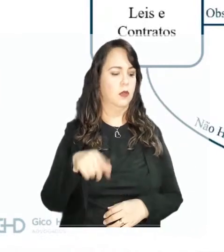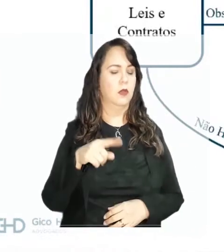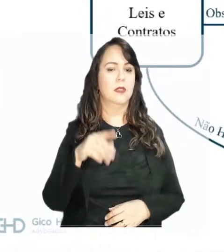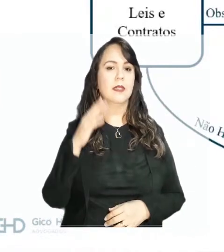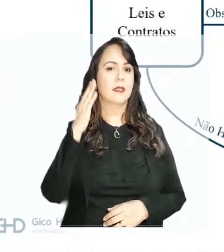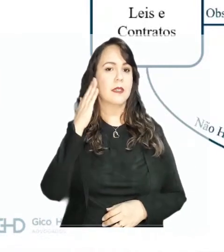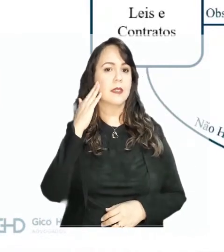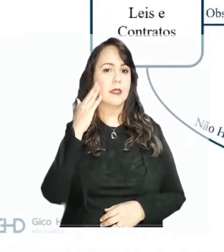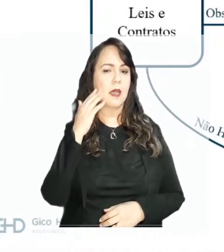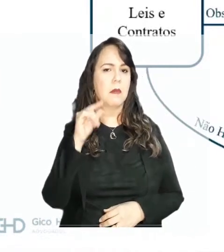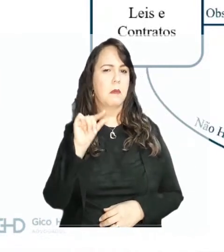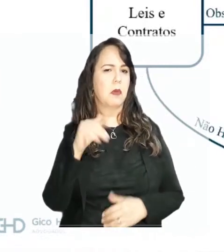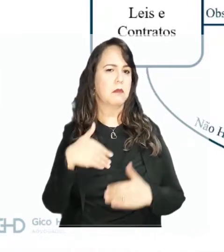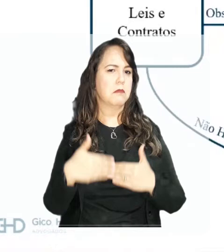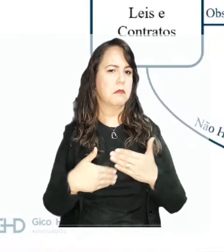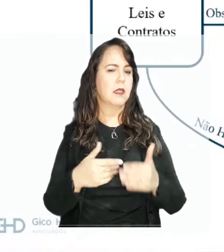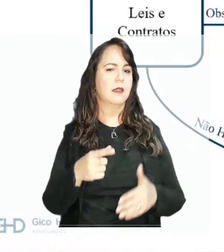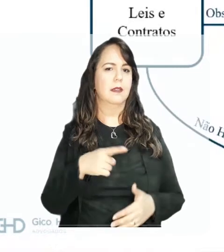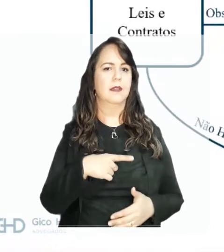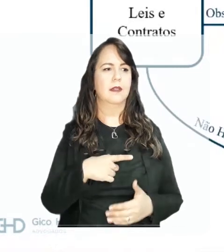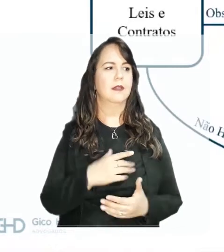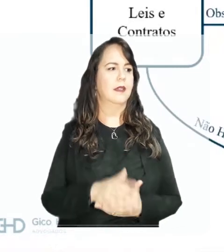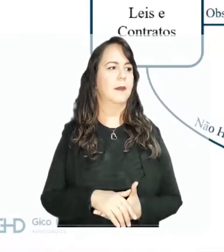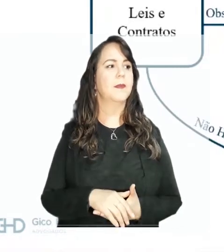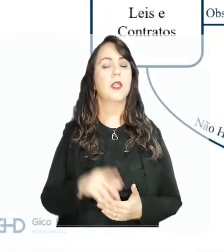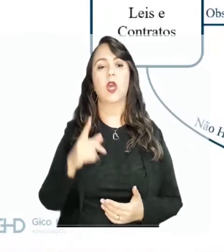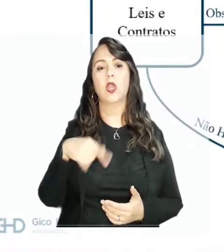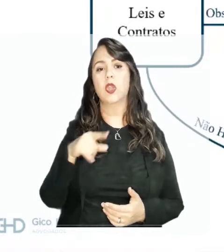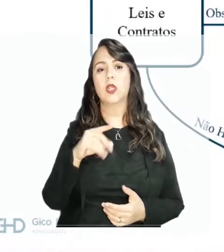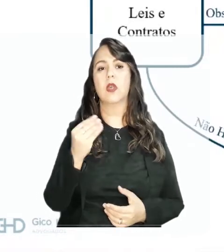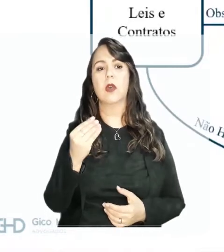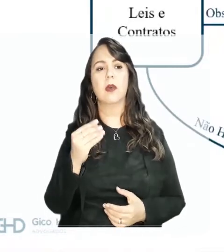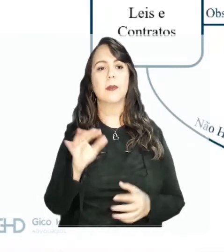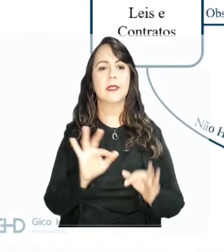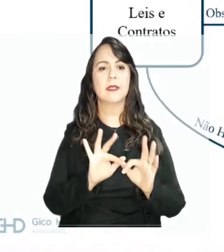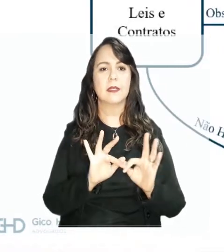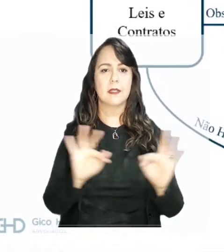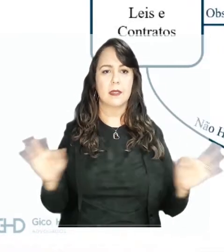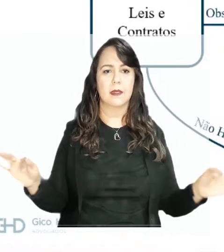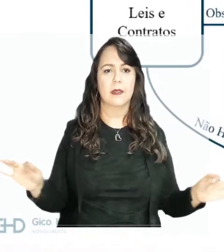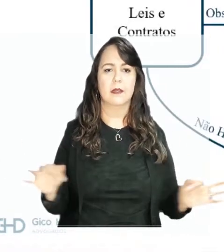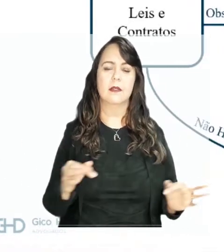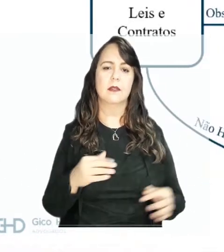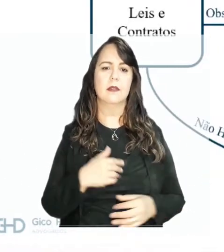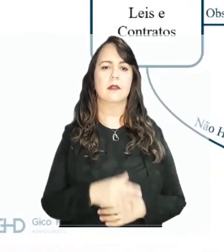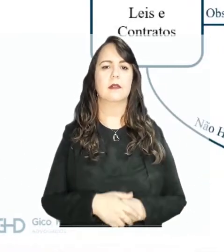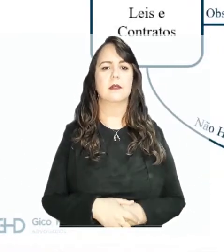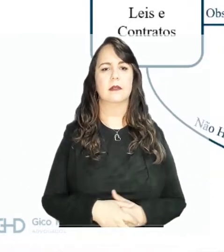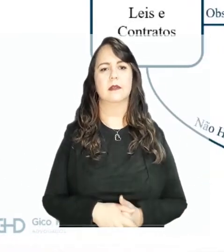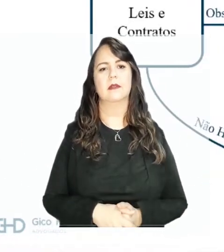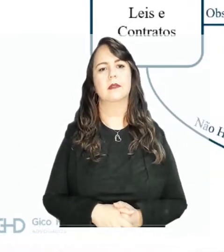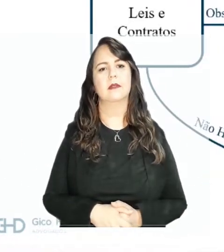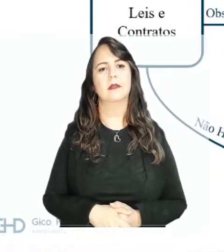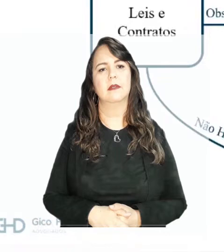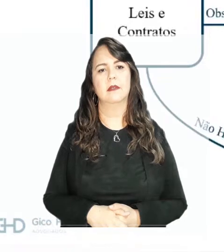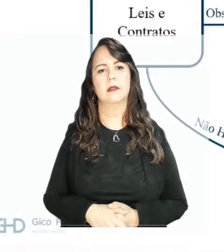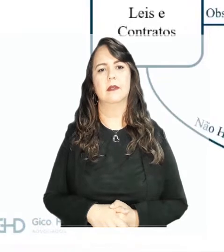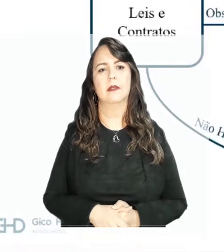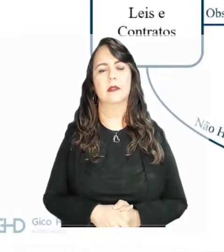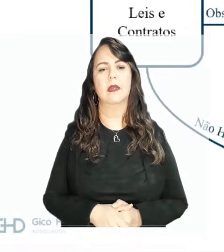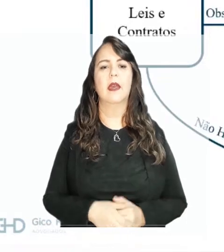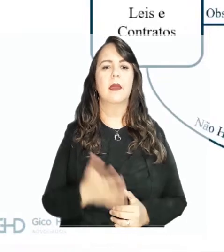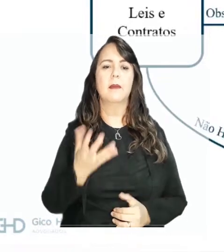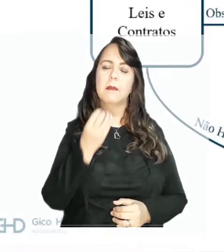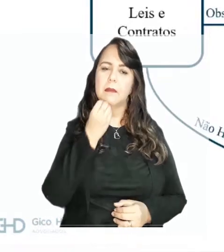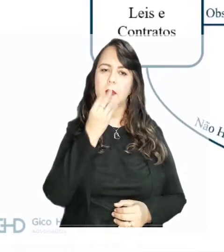nosso simplesmente intuição, né? O bom senso. É um bom senso plus. Eu brinco que a